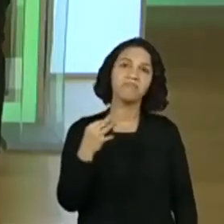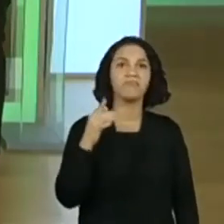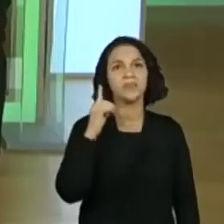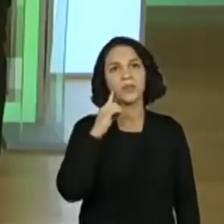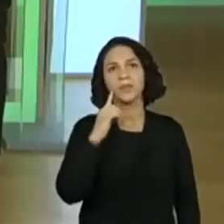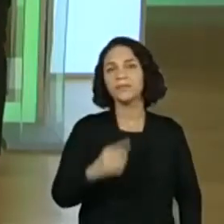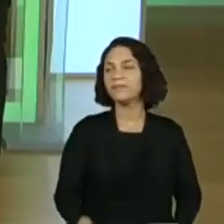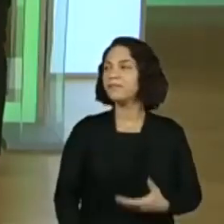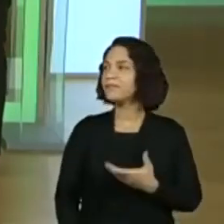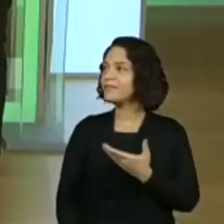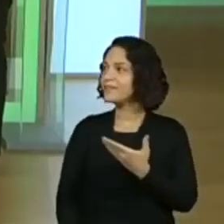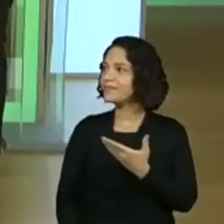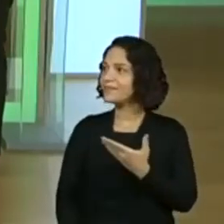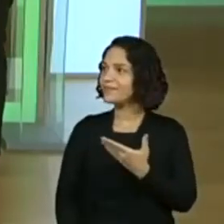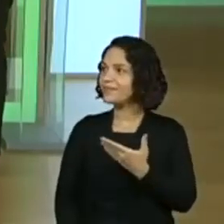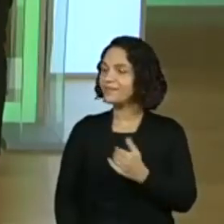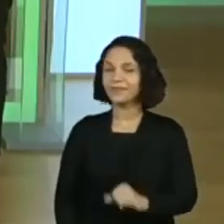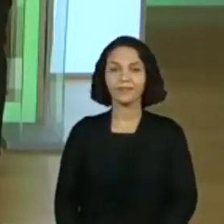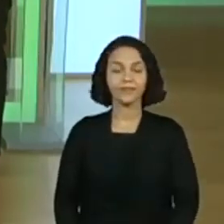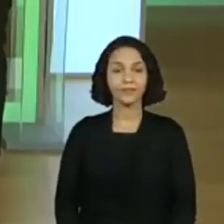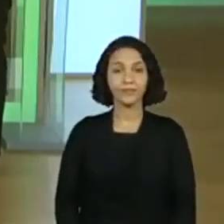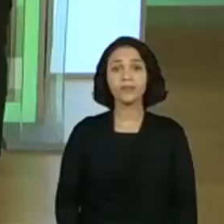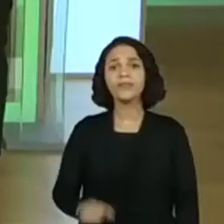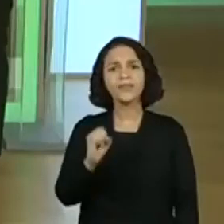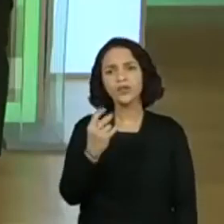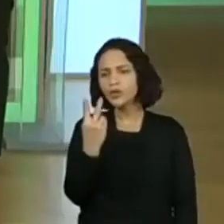Sim. E vou obter aí...